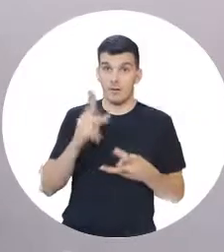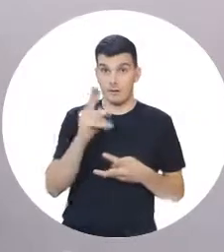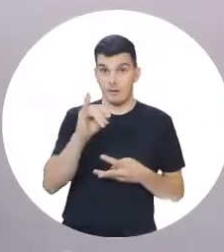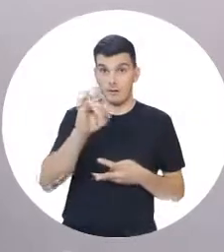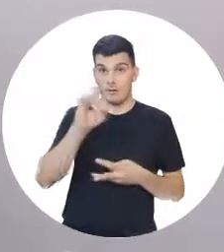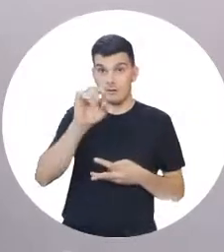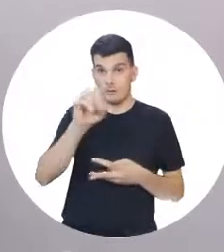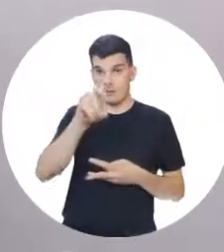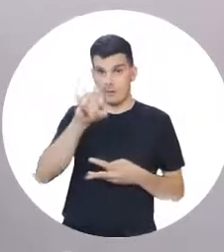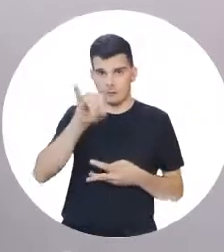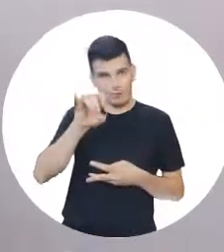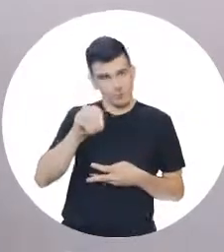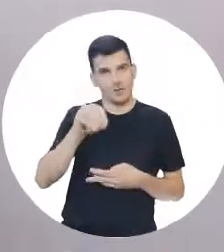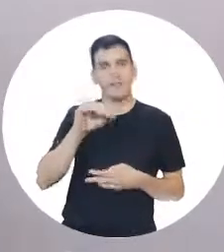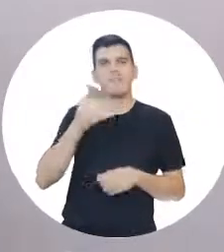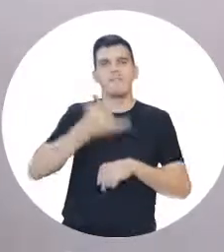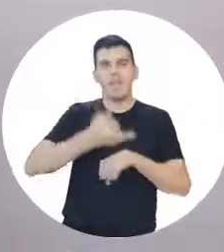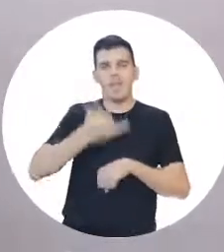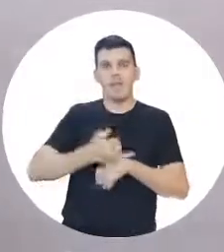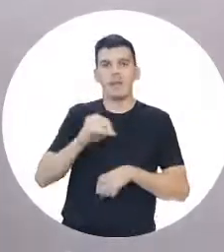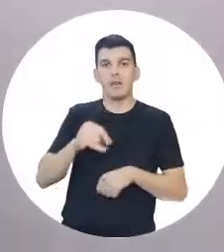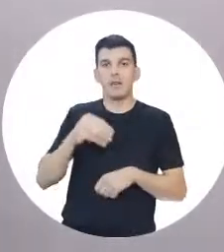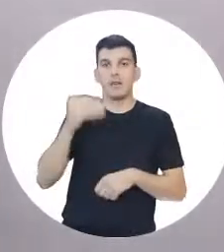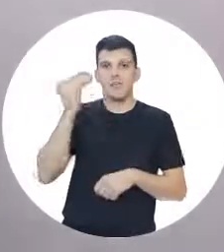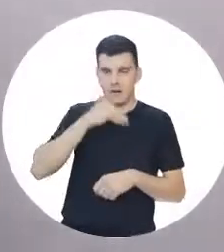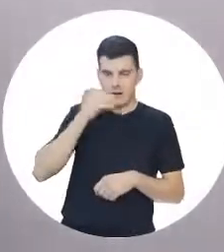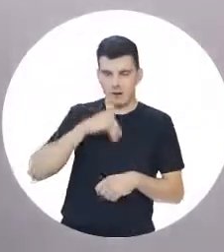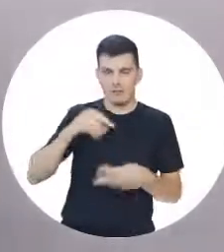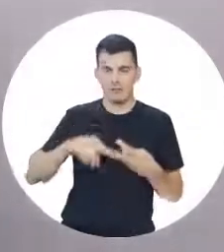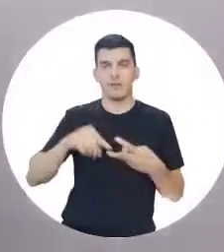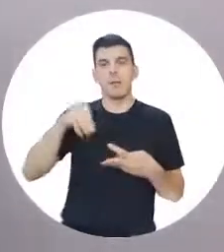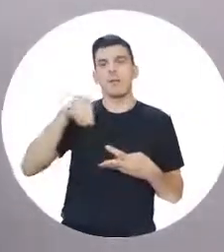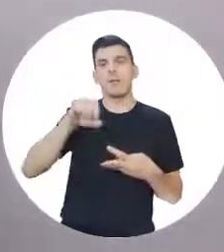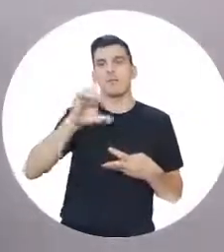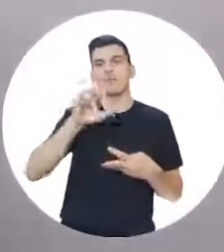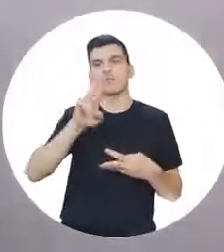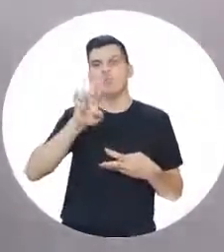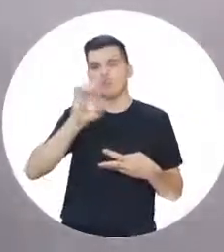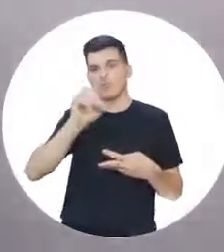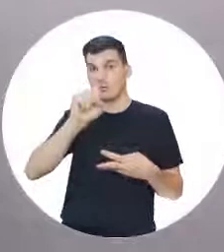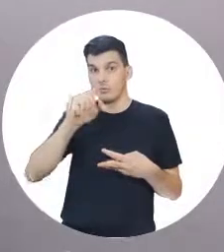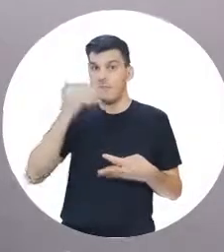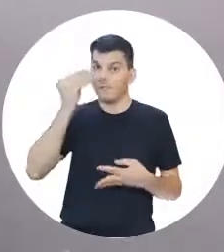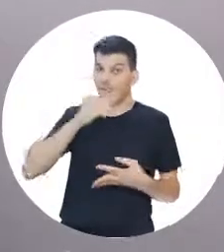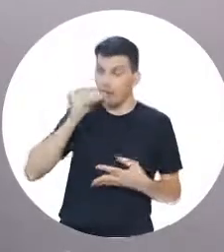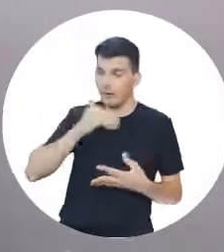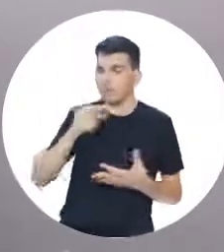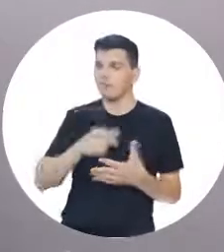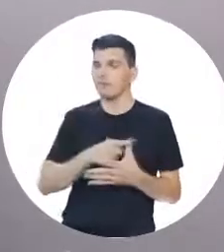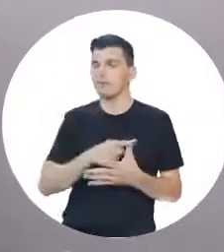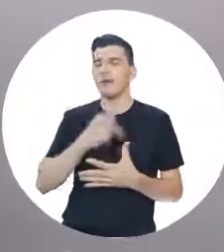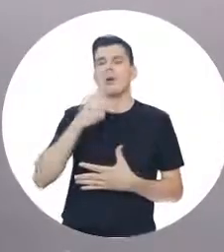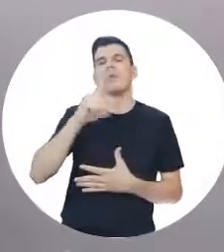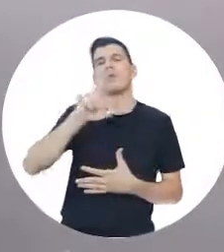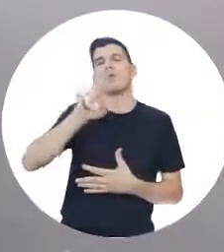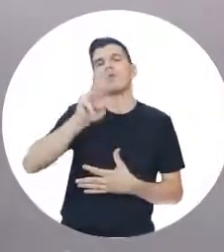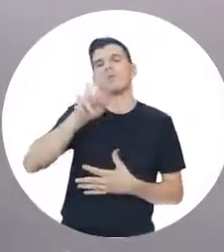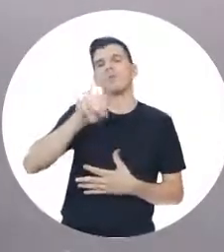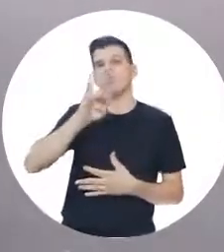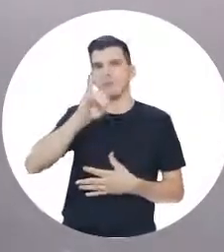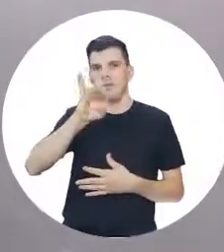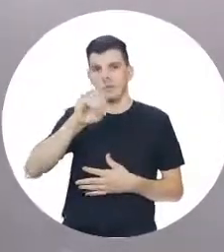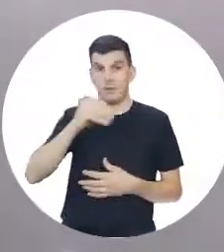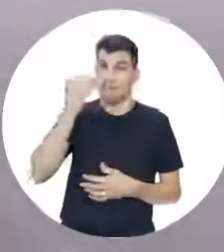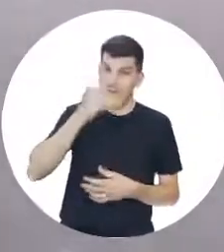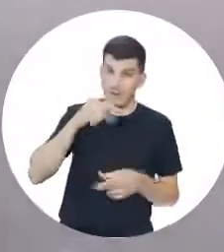Hidróxido férrico, base fraca. Hidróxido mercuroso, base fraca. Hidróxido plúmbico,